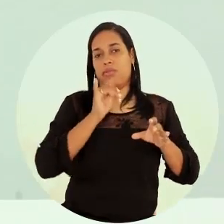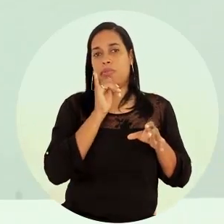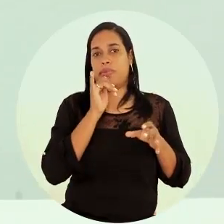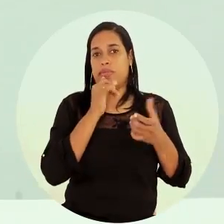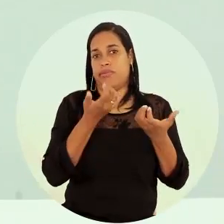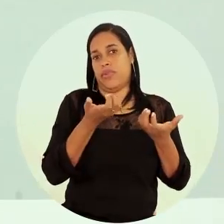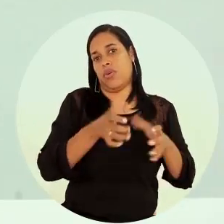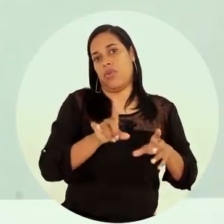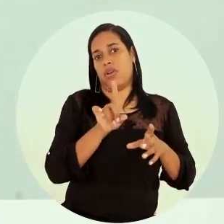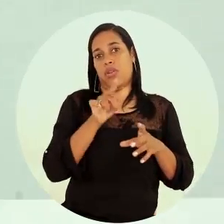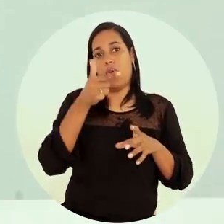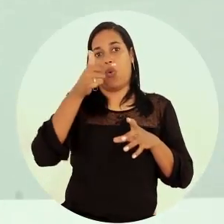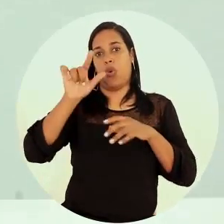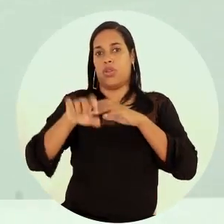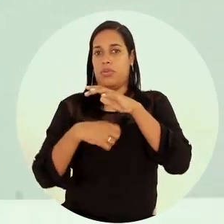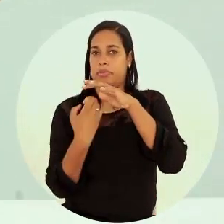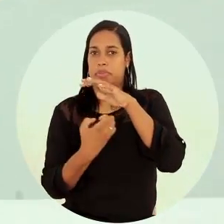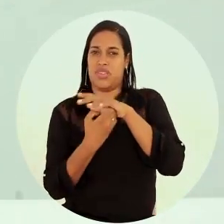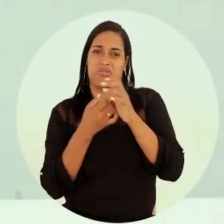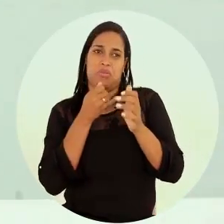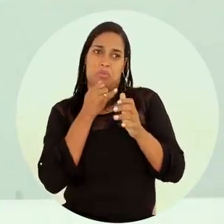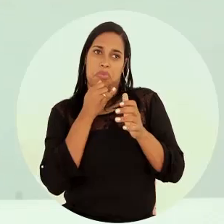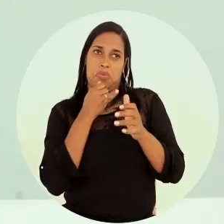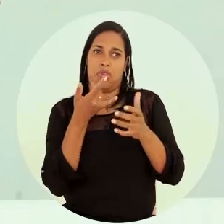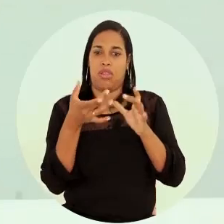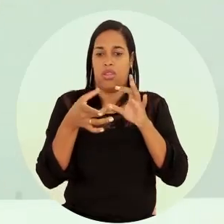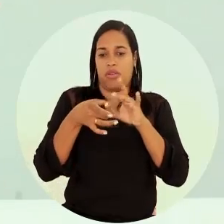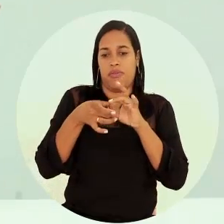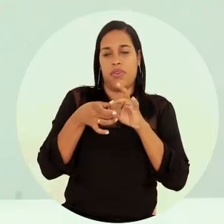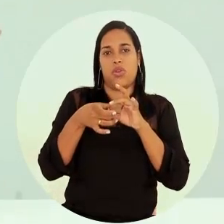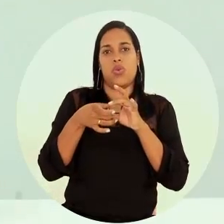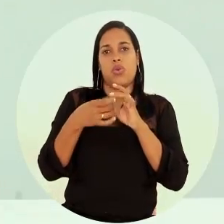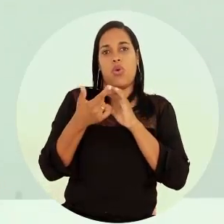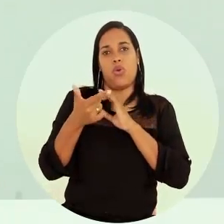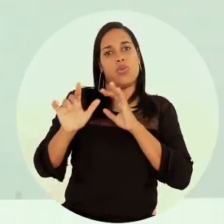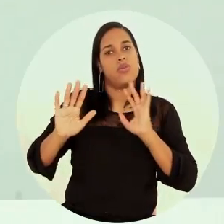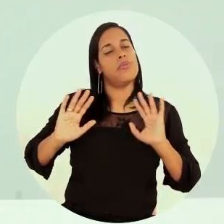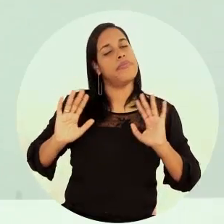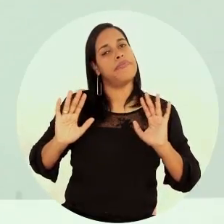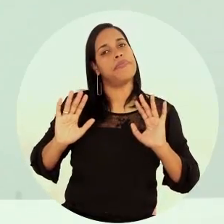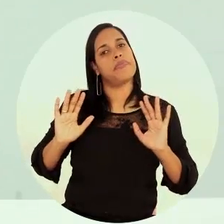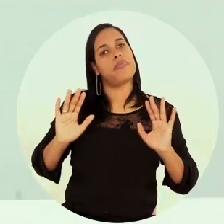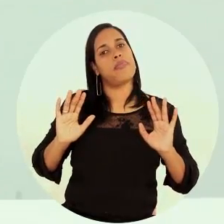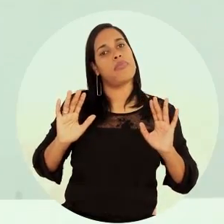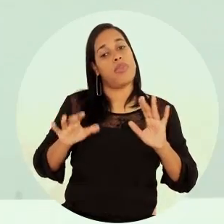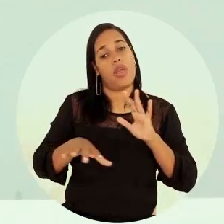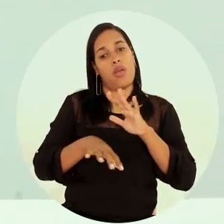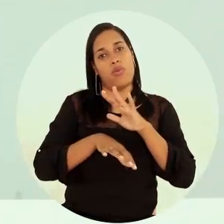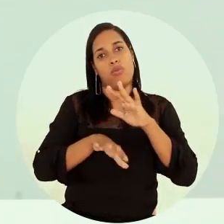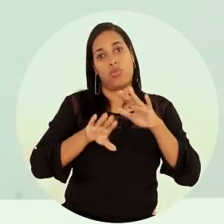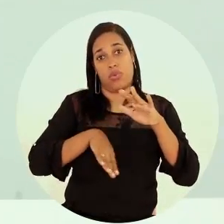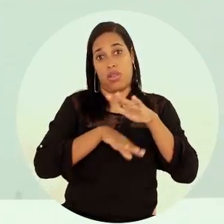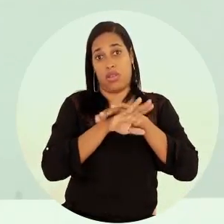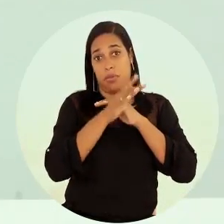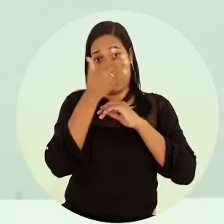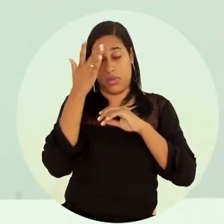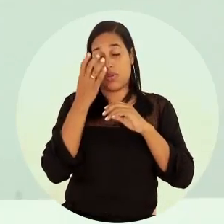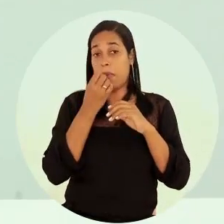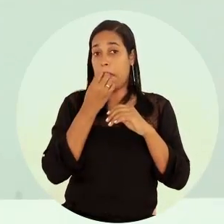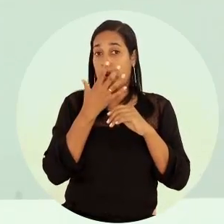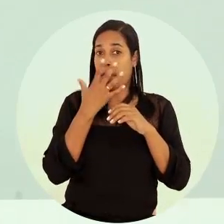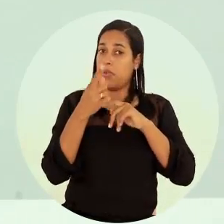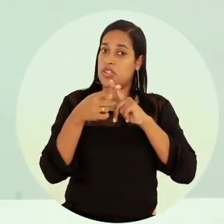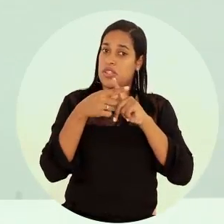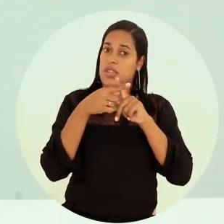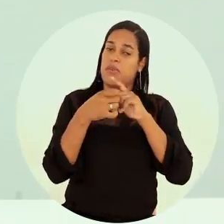não queiram ir para outra empresa ou de repente simplesmente cortar o vínculo empregatício. Reter pessoas é bom para a empresa e é um desafio